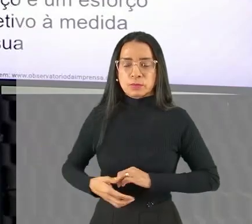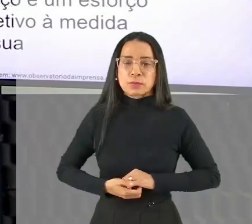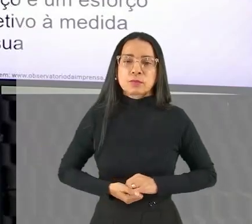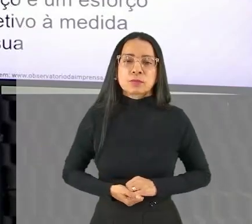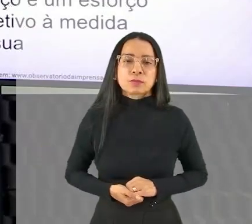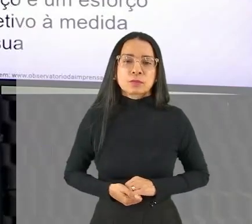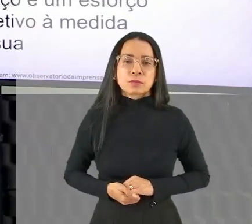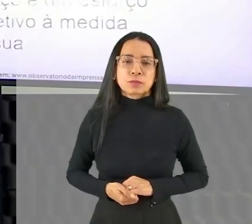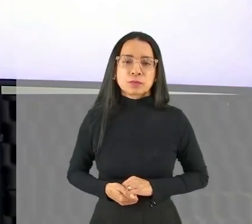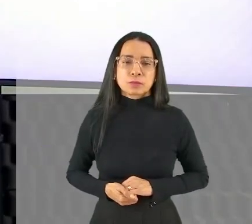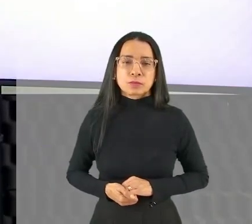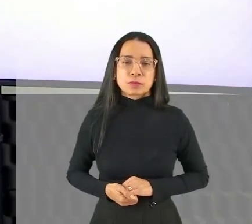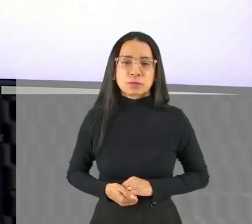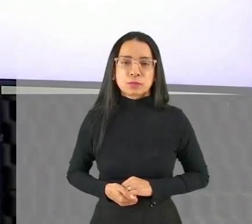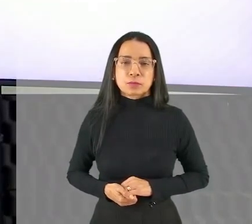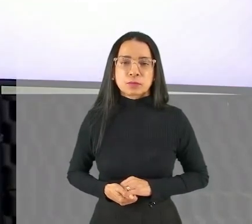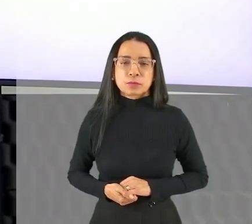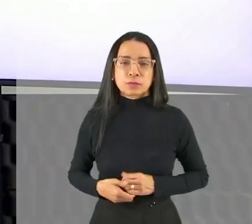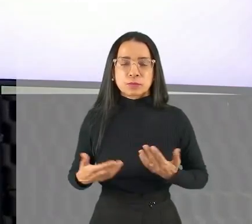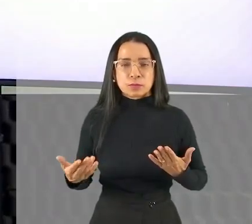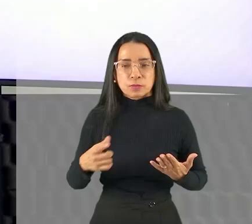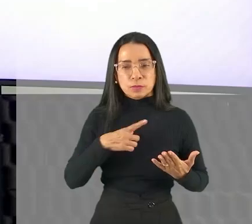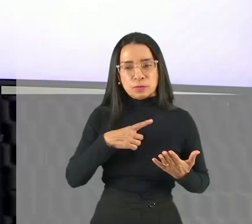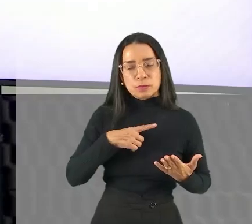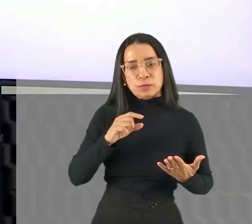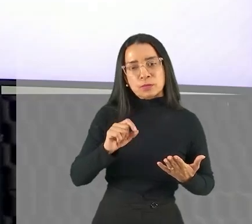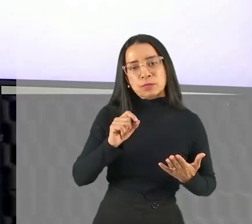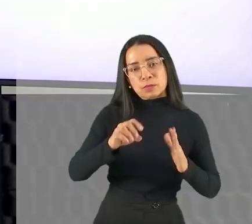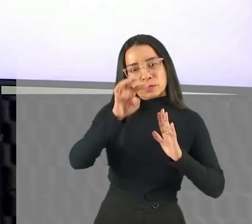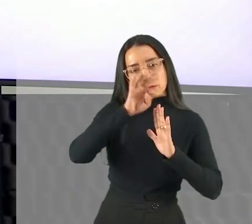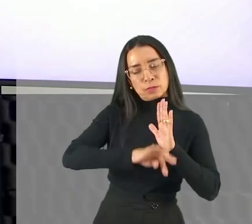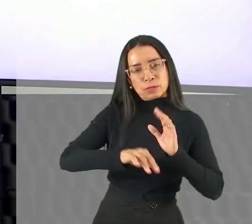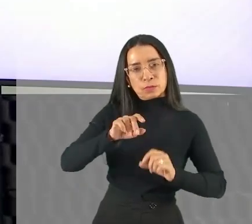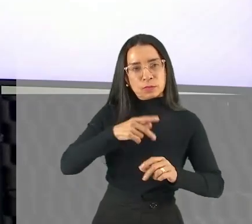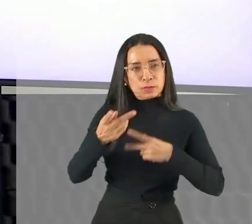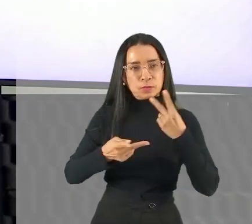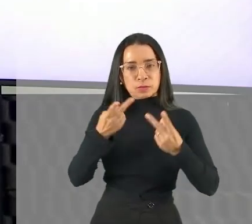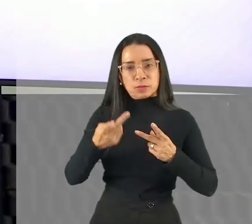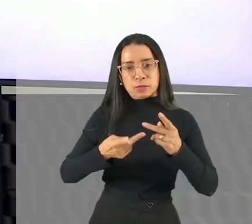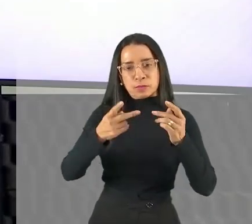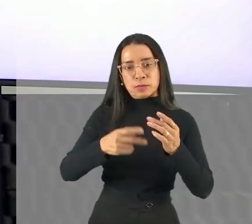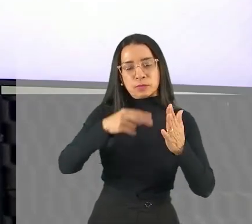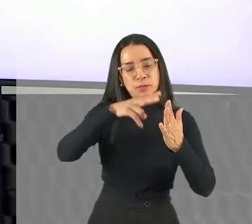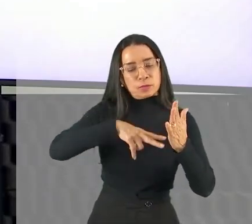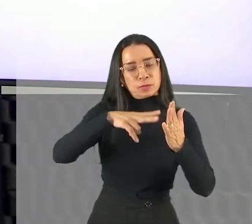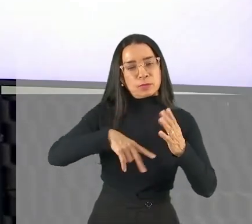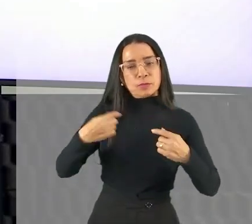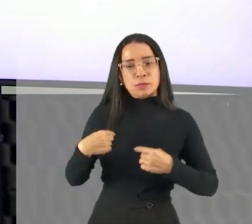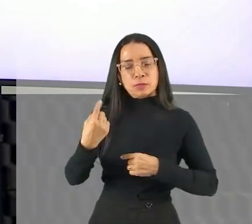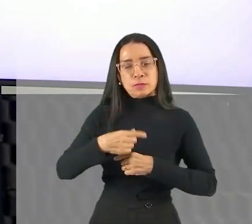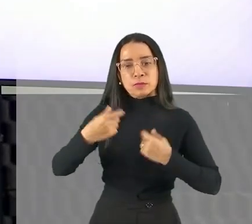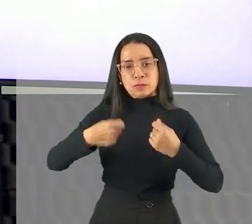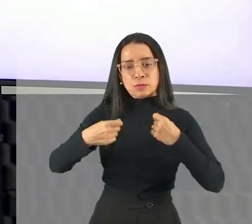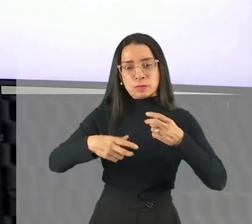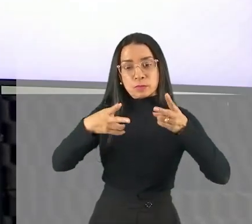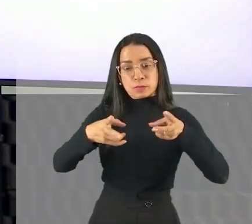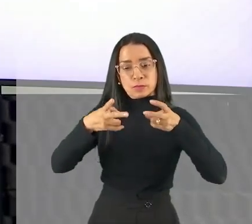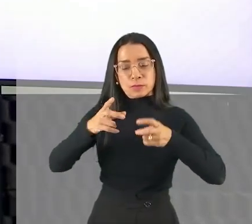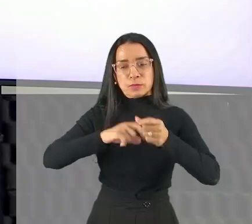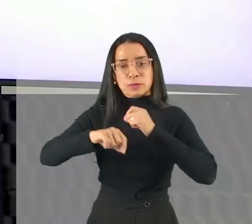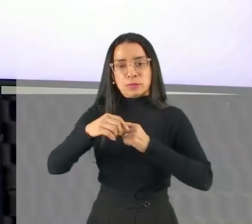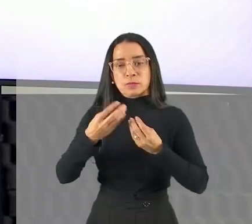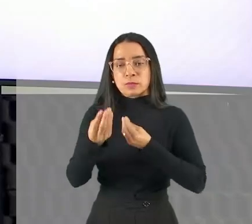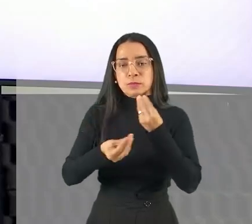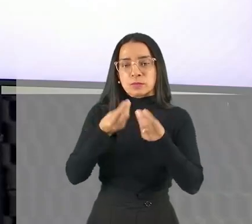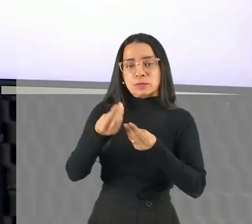informativa. E aí a gente tem esse texto que fala da leitura, né, que a gente precisa atentar, né,